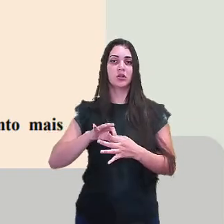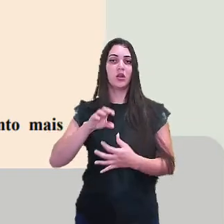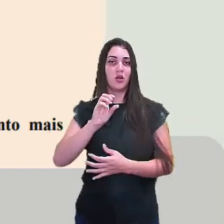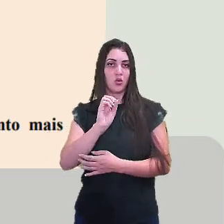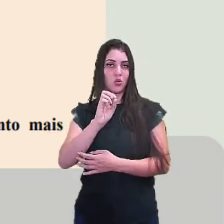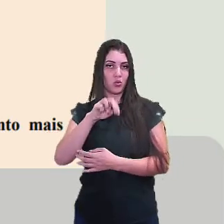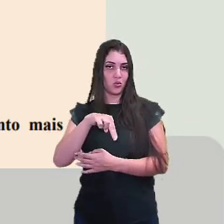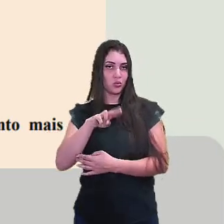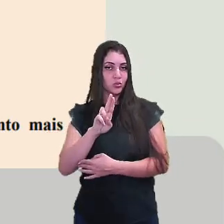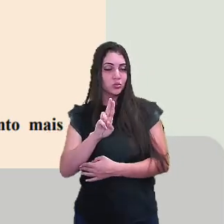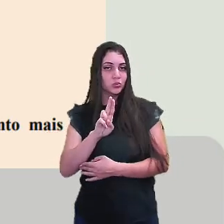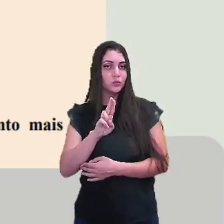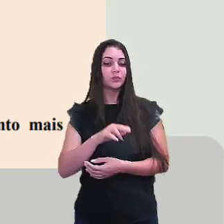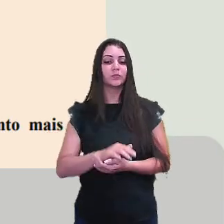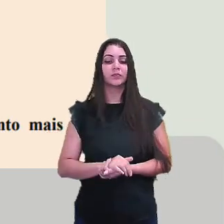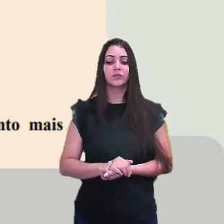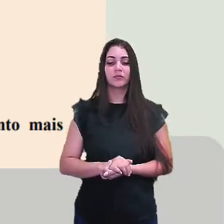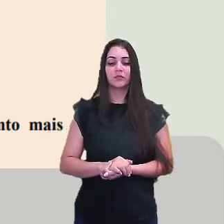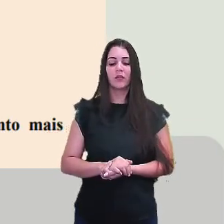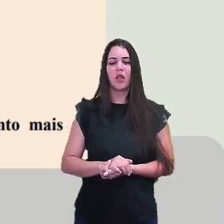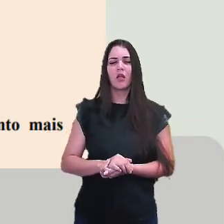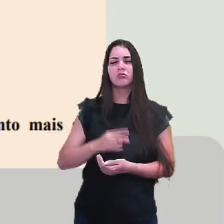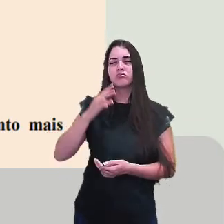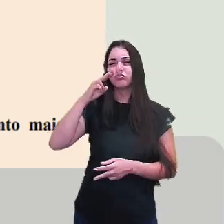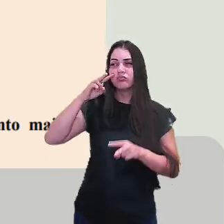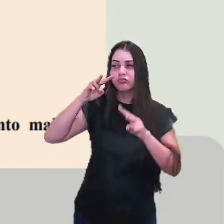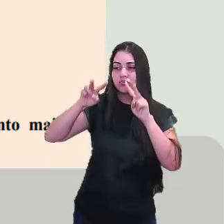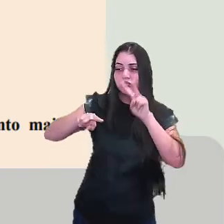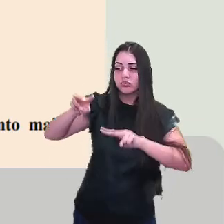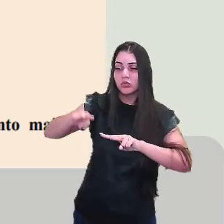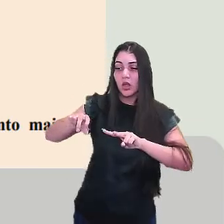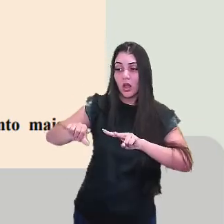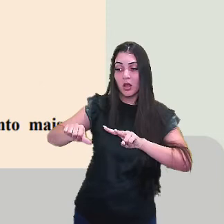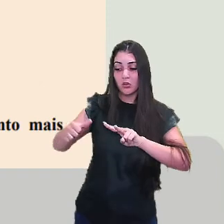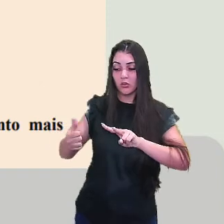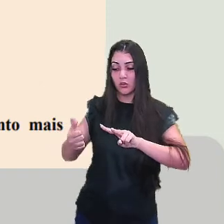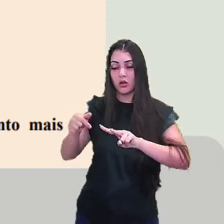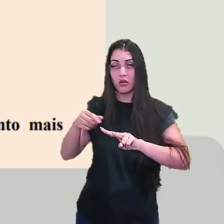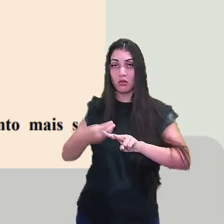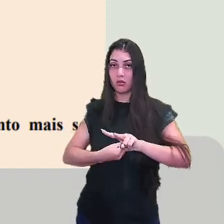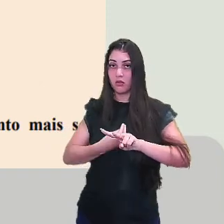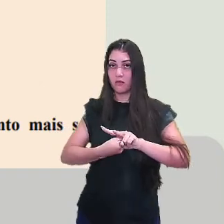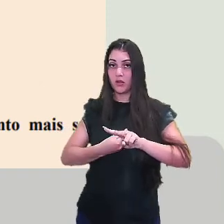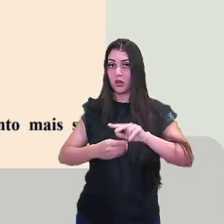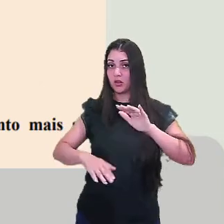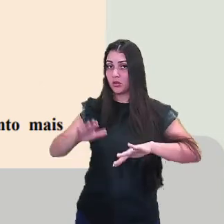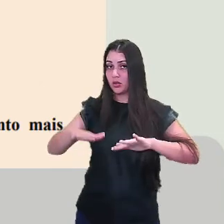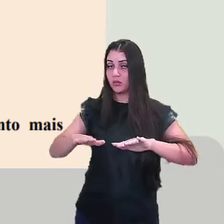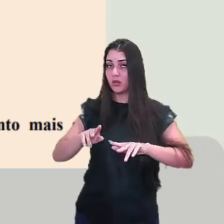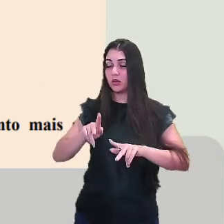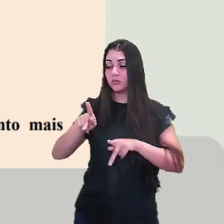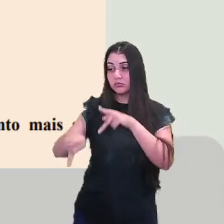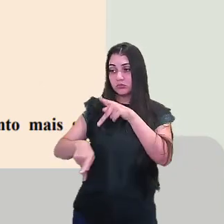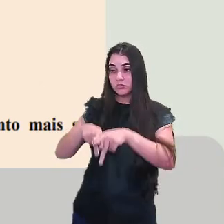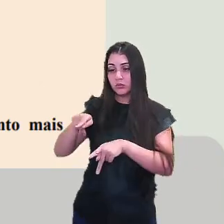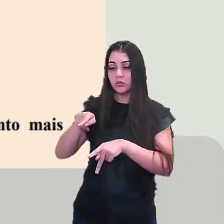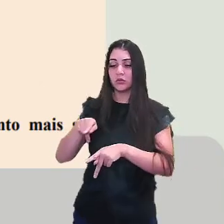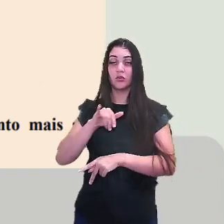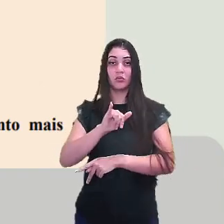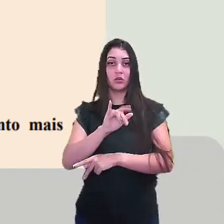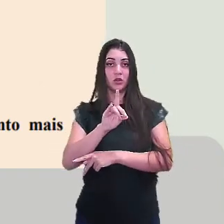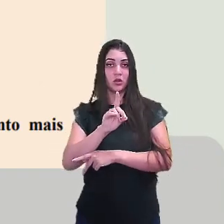que é a ONU, para analisar a qualidade de vida de uma determinada população. Então, o IDH ele